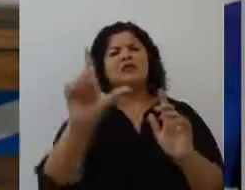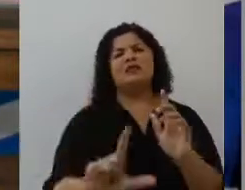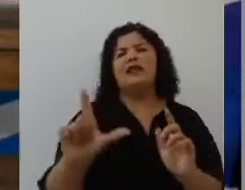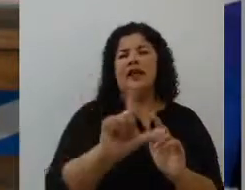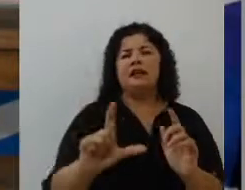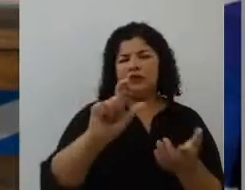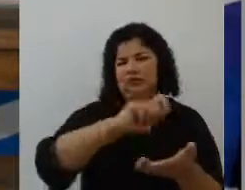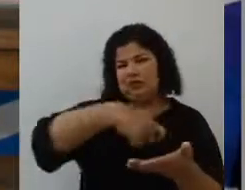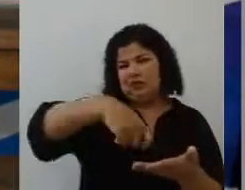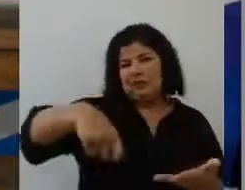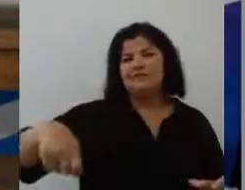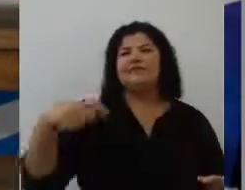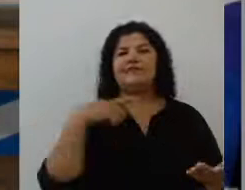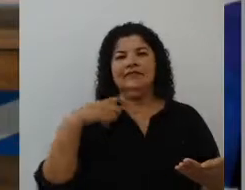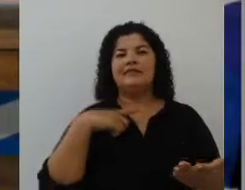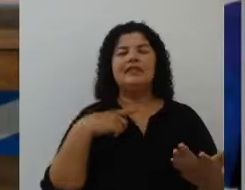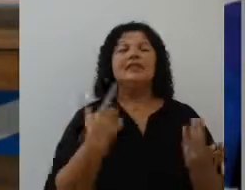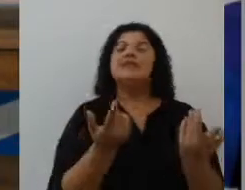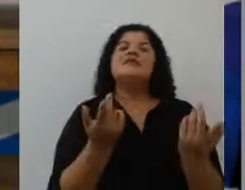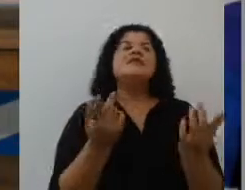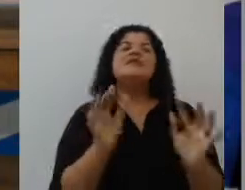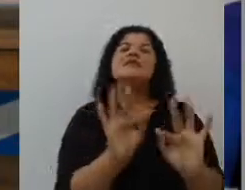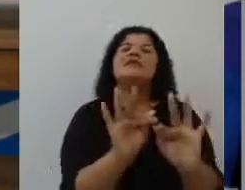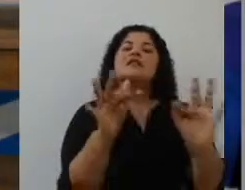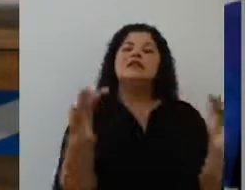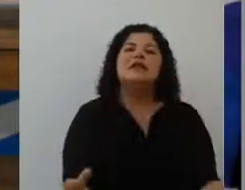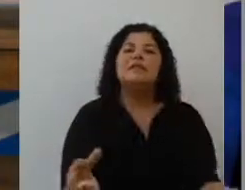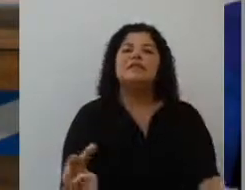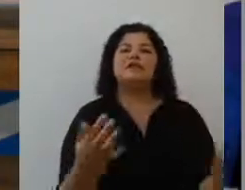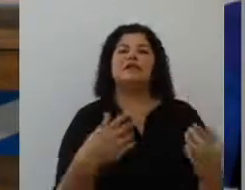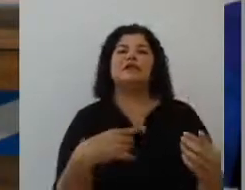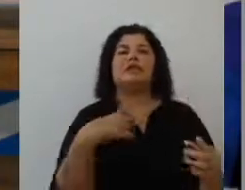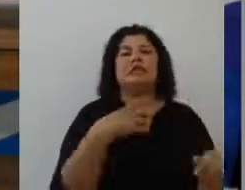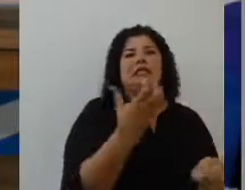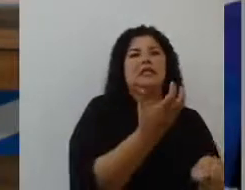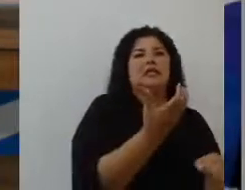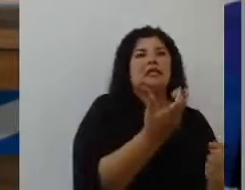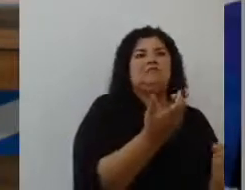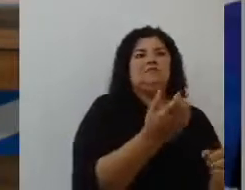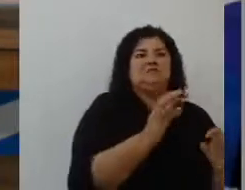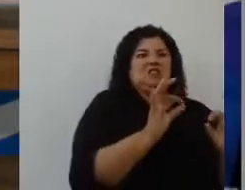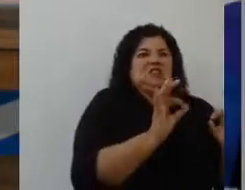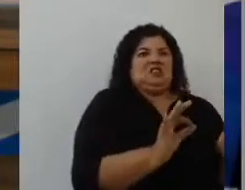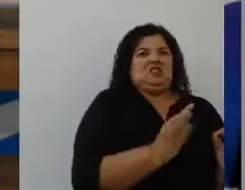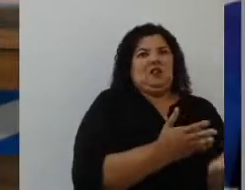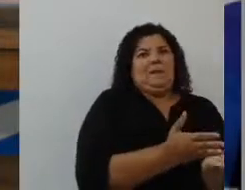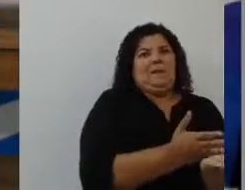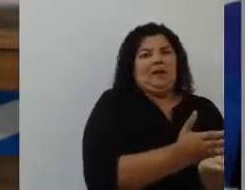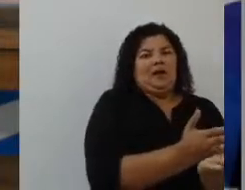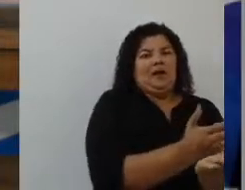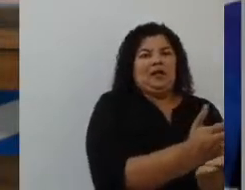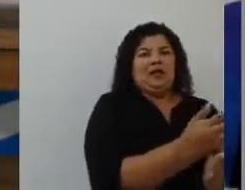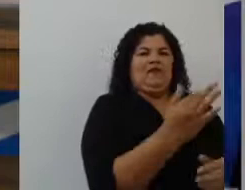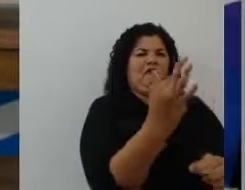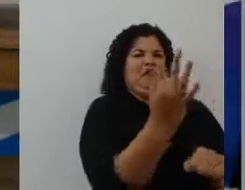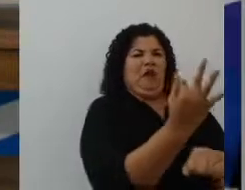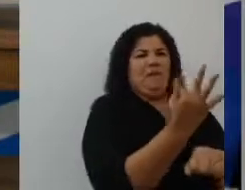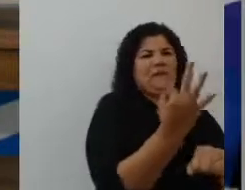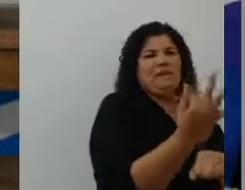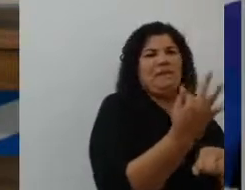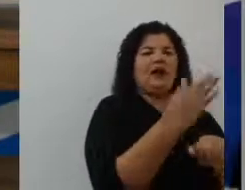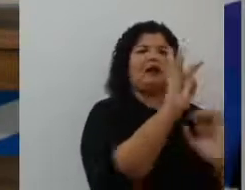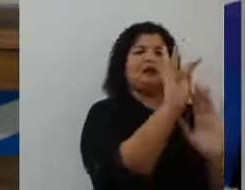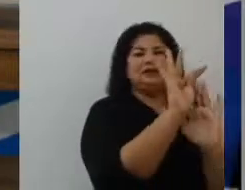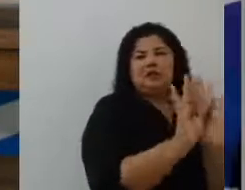Disciplina e libertação. Disciplina por quê? Porque o texto ele era, né, buscava um rigor, um certo rigor formal em